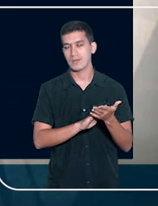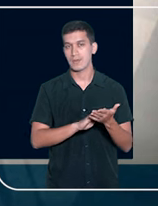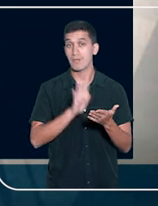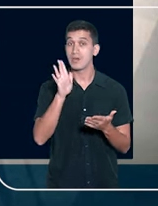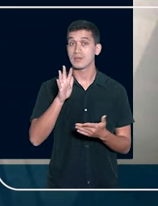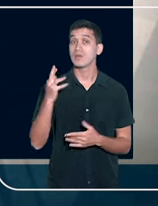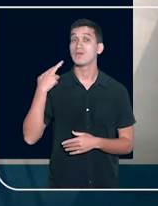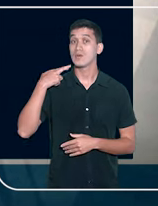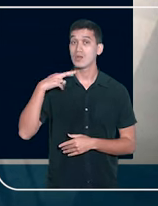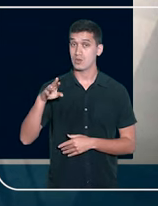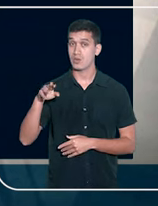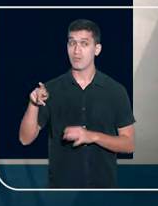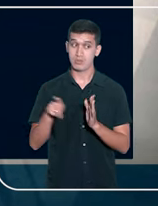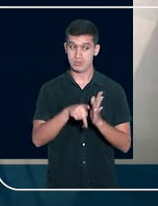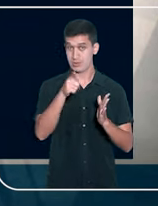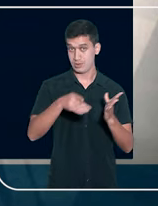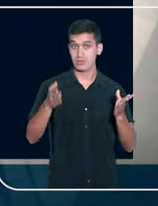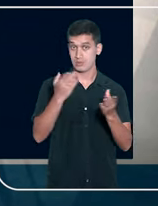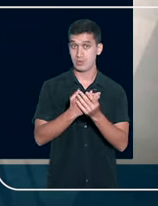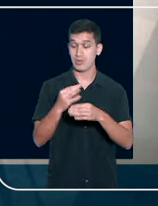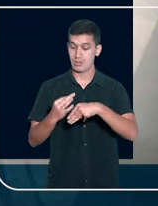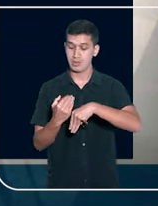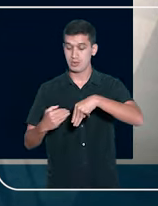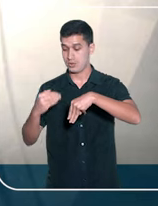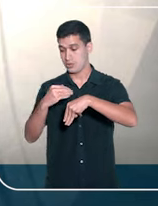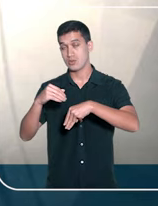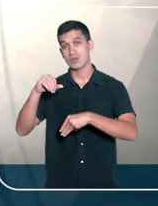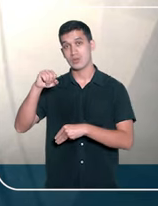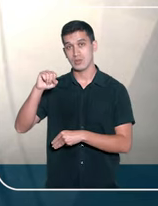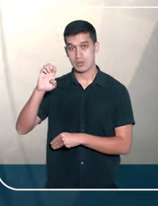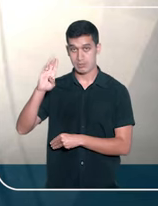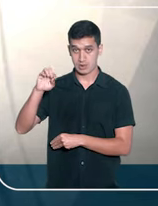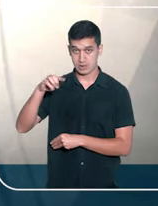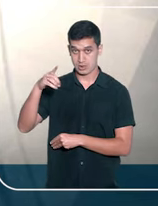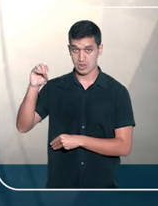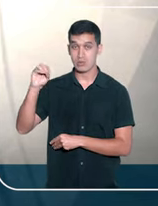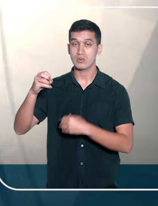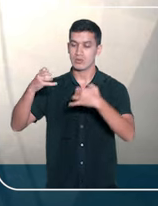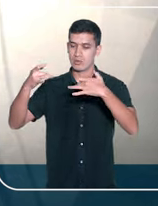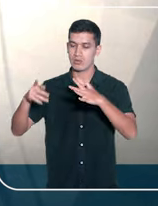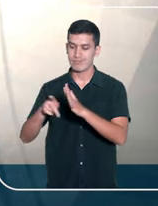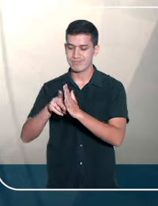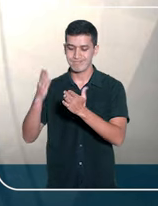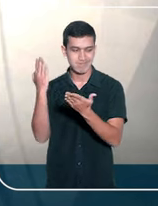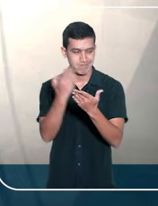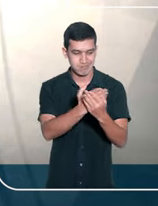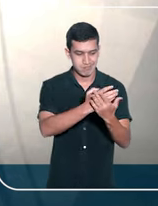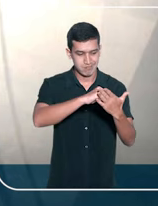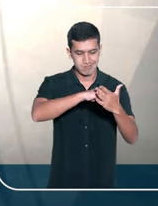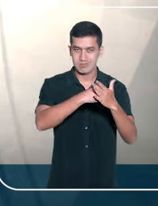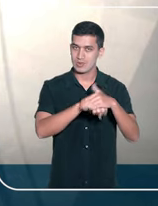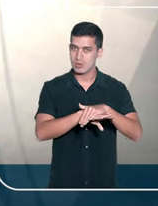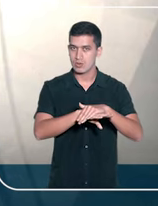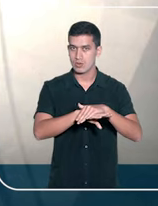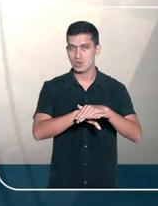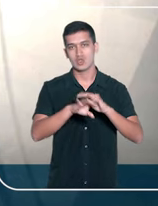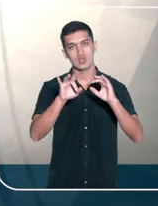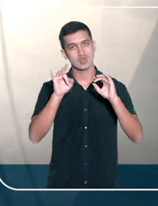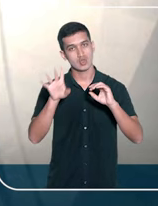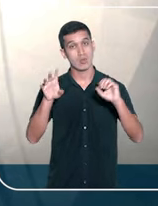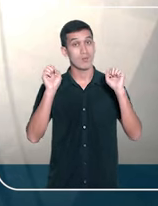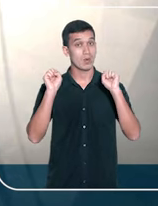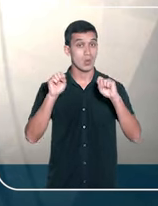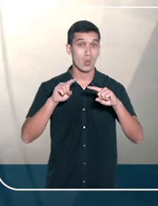relator do caso no STJ Ministro Sebastião Rei Júnior explicou que o trancamento da ação penal por meio de abcorpus só é